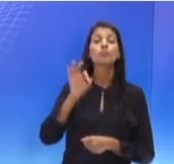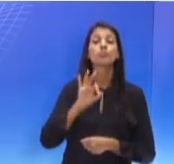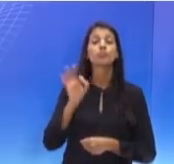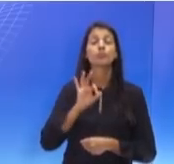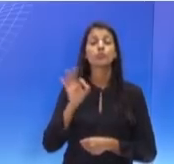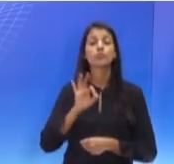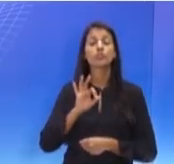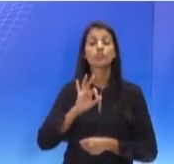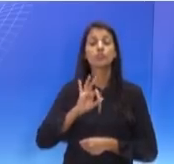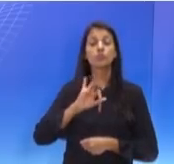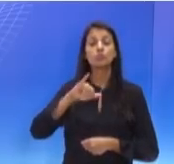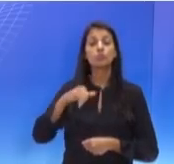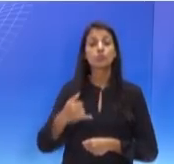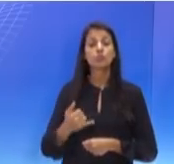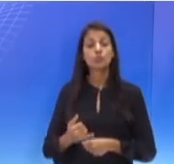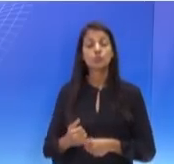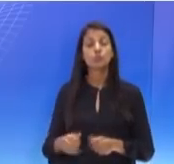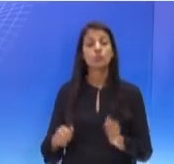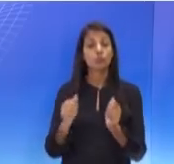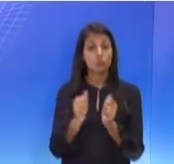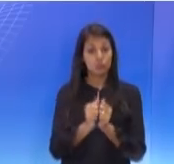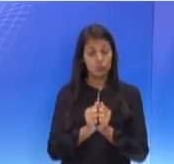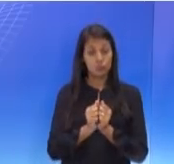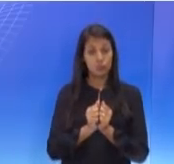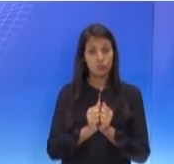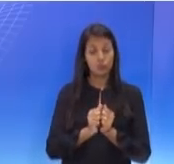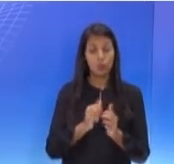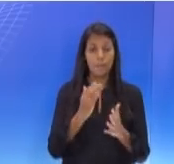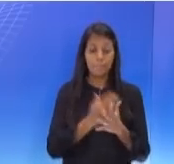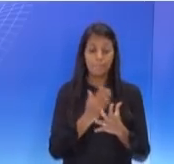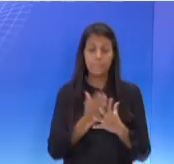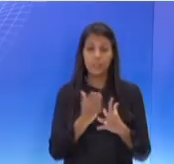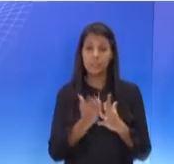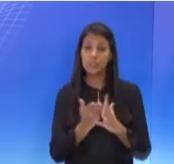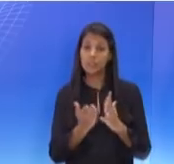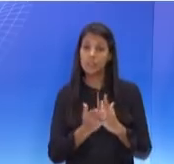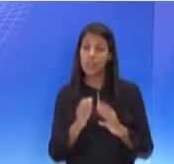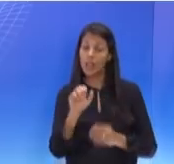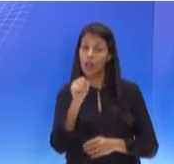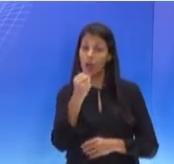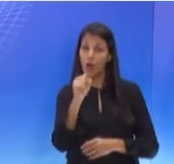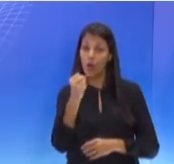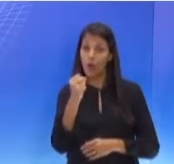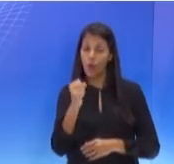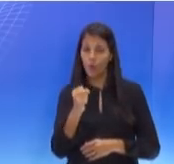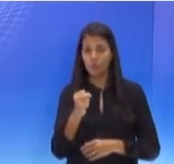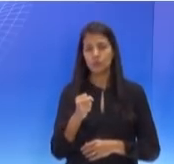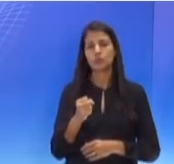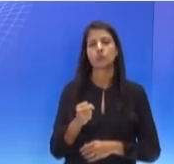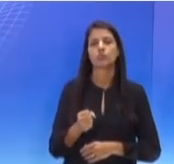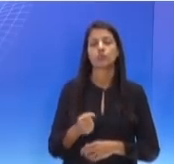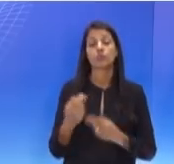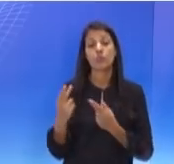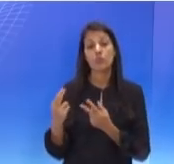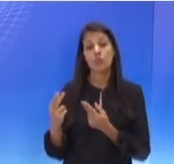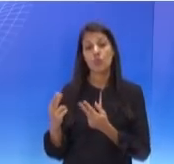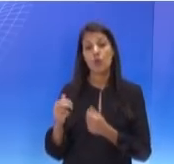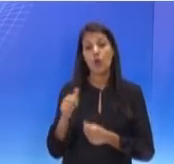juros compostos em 8 parcelas fixas e iguais a P. O